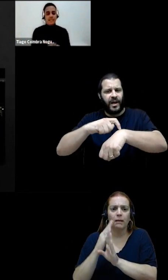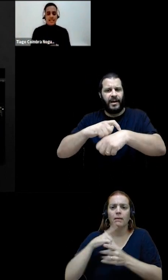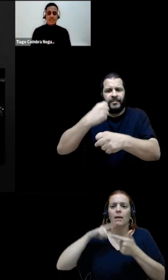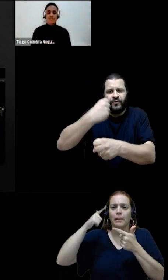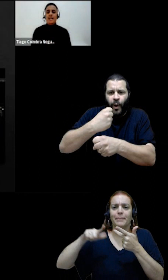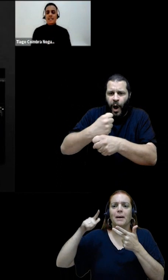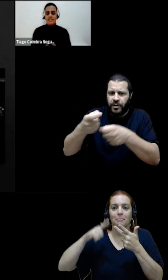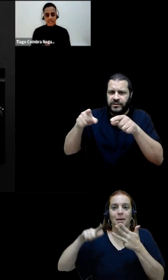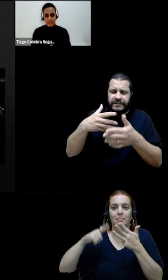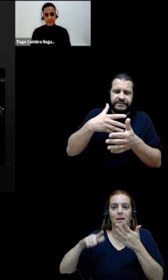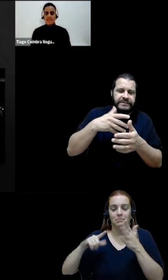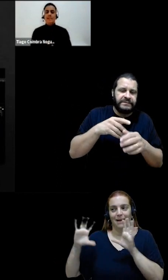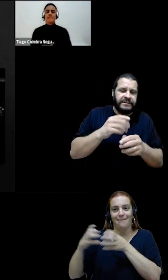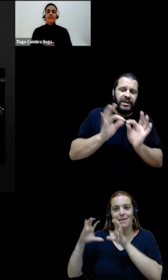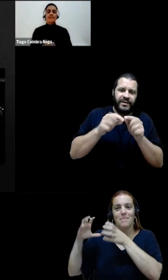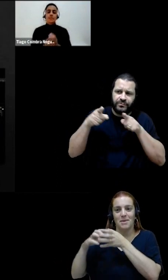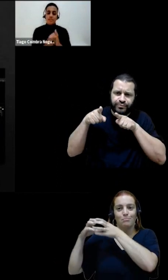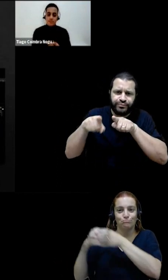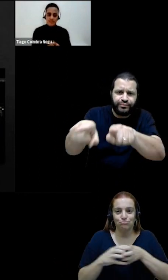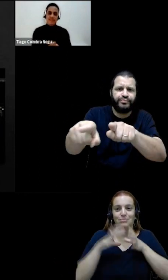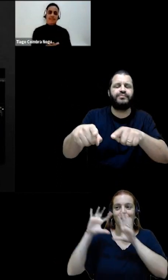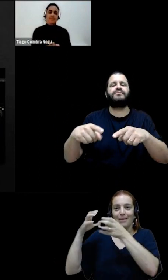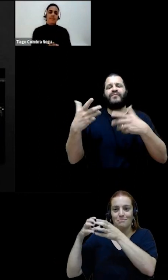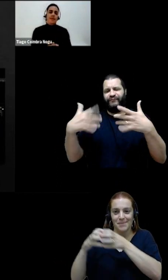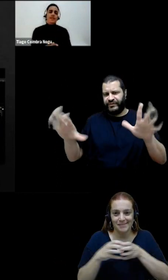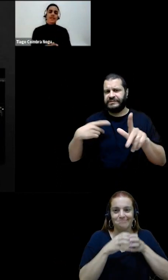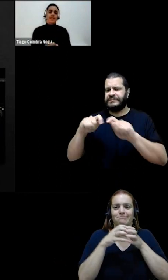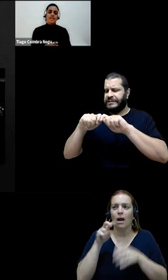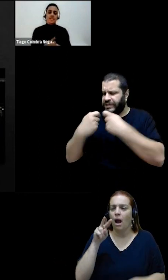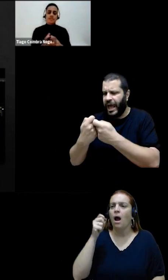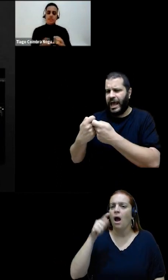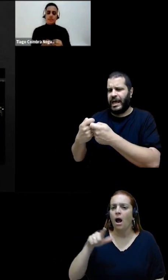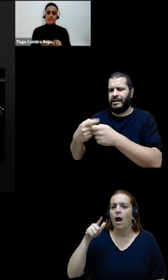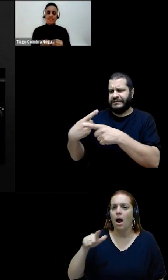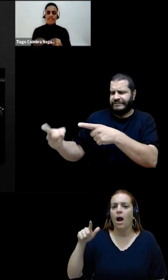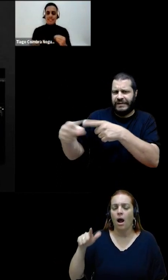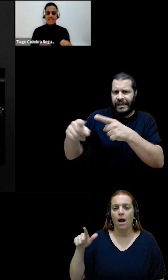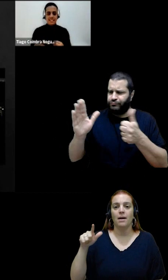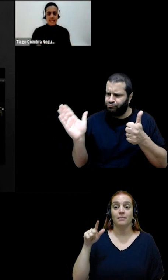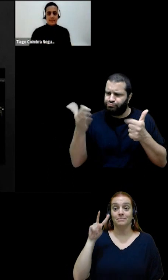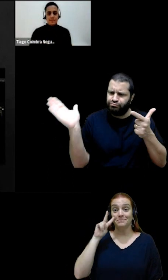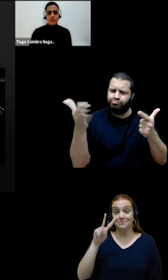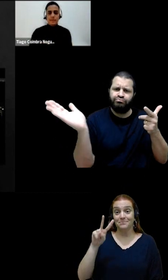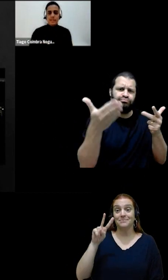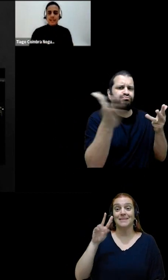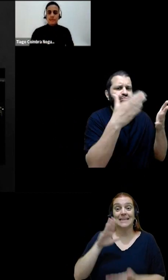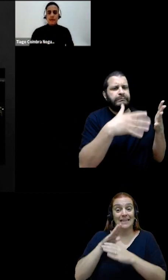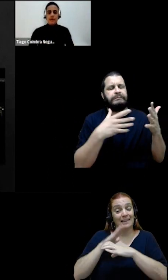na atividade de várias equipes, né? Durante um evento. E a gente pôde observar que esses